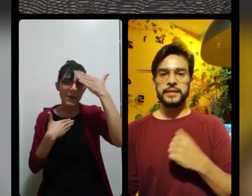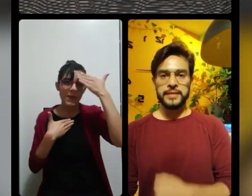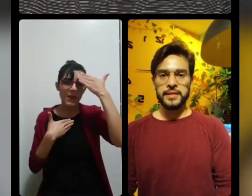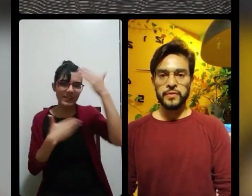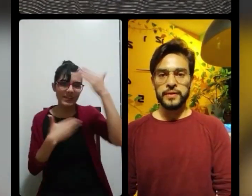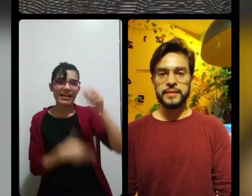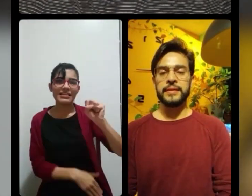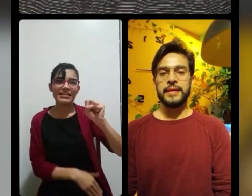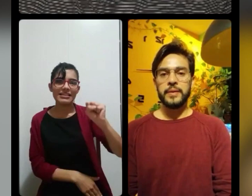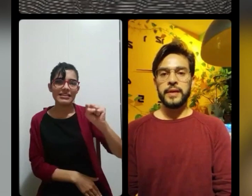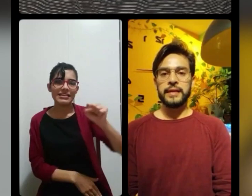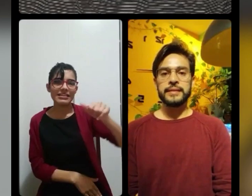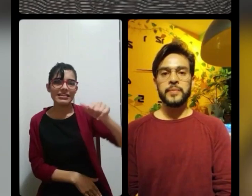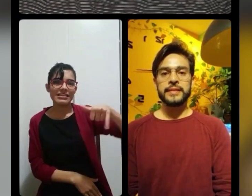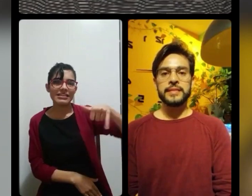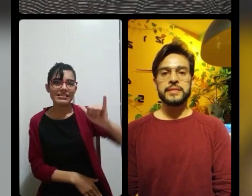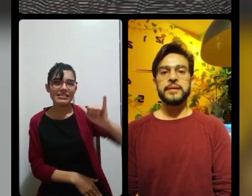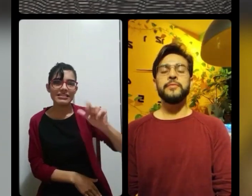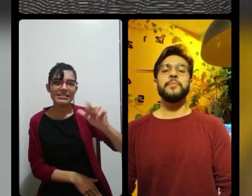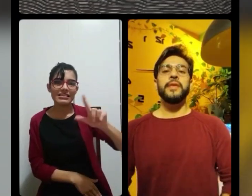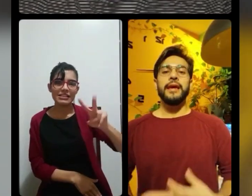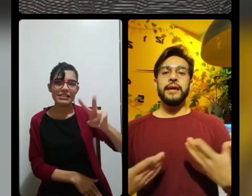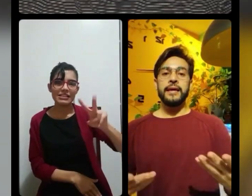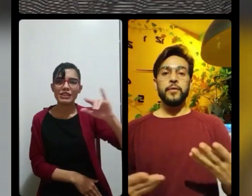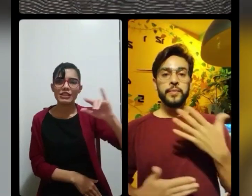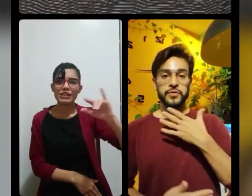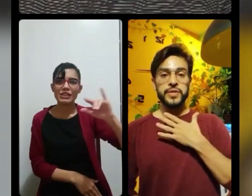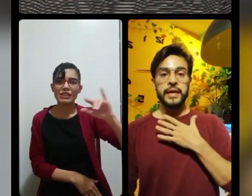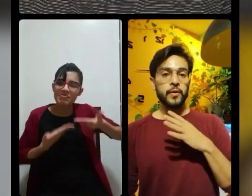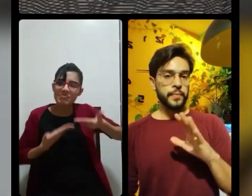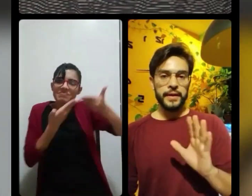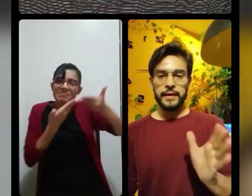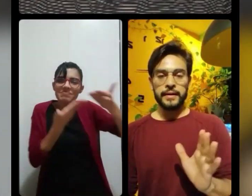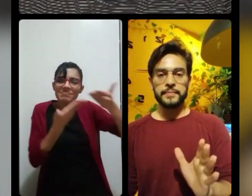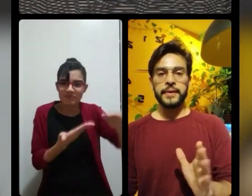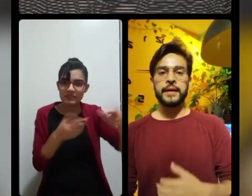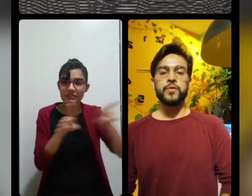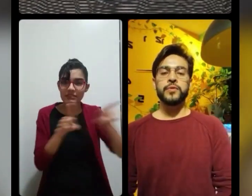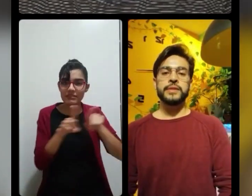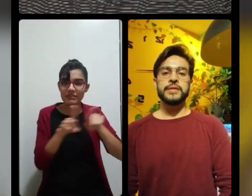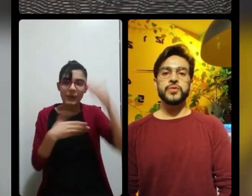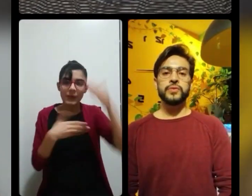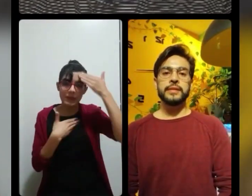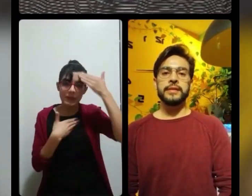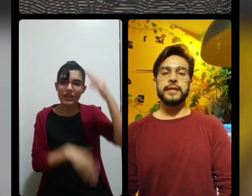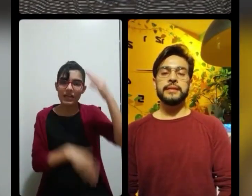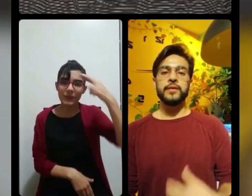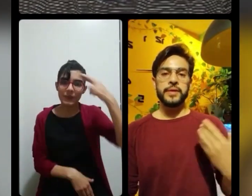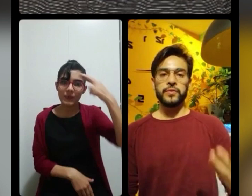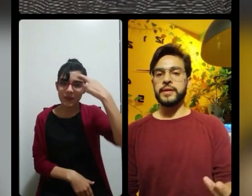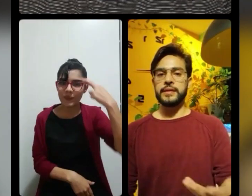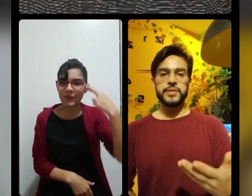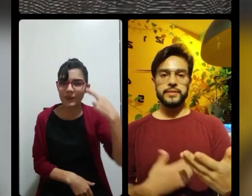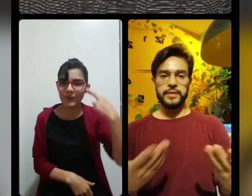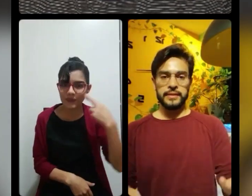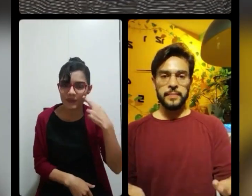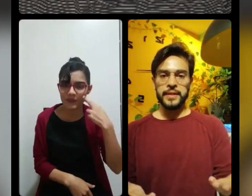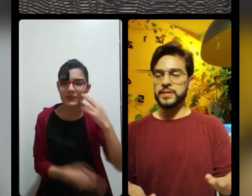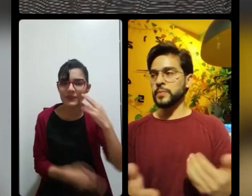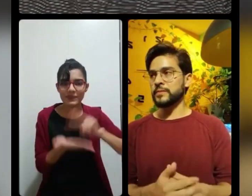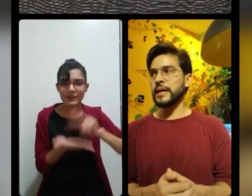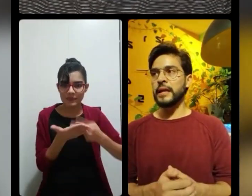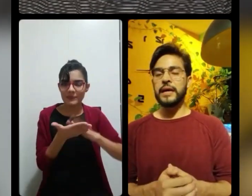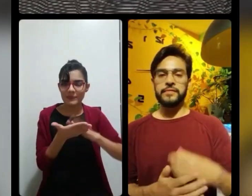a Ruth aqui nessa noite pela interpretação. O meu sinal para a comunidade surda que ainda não me conhece,